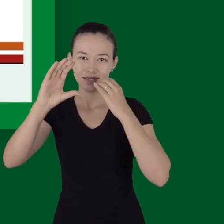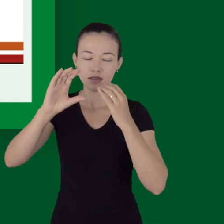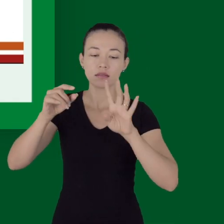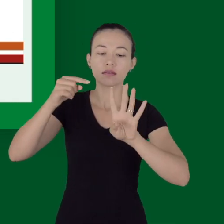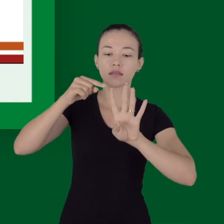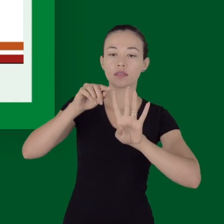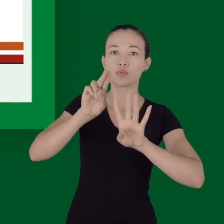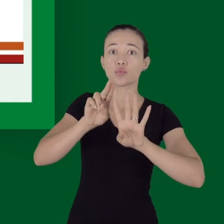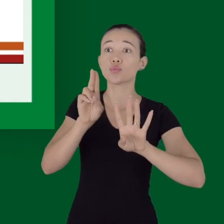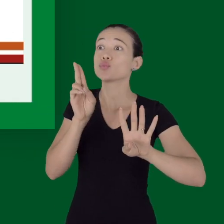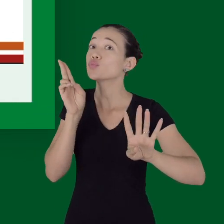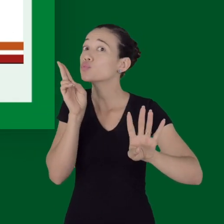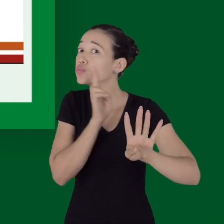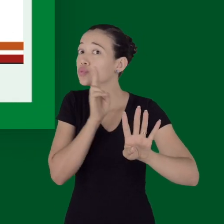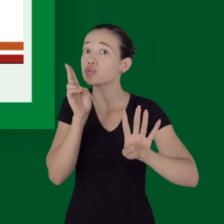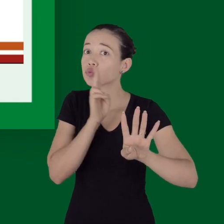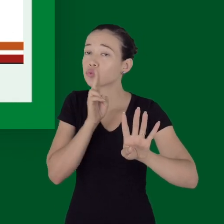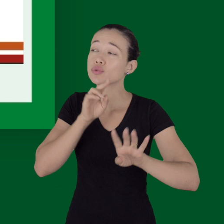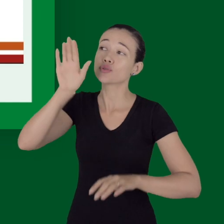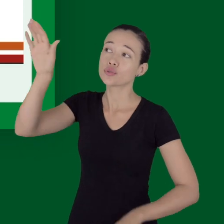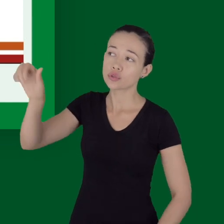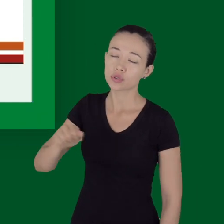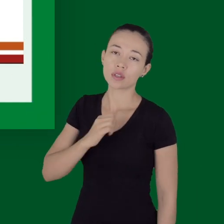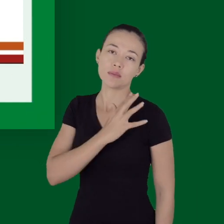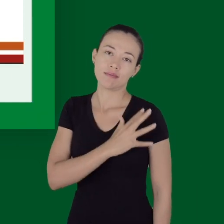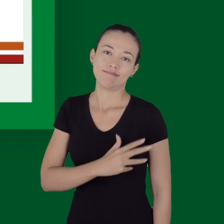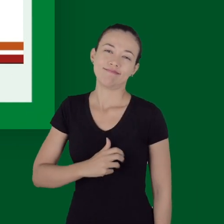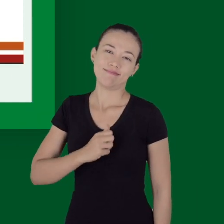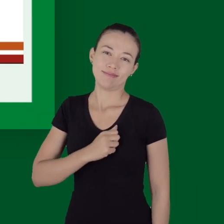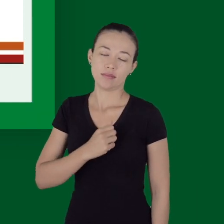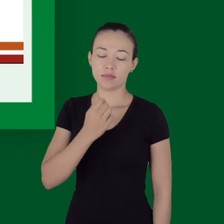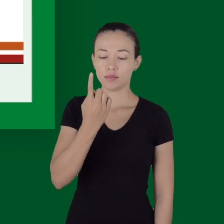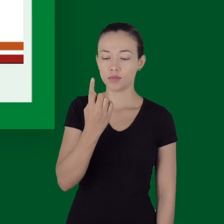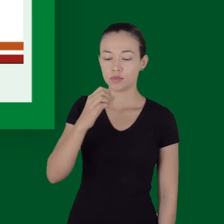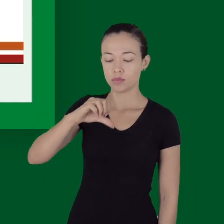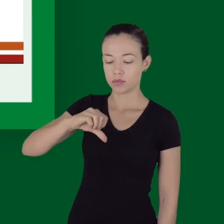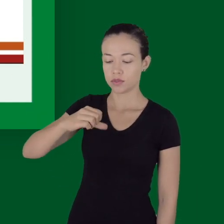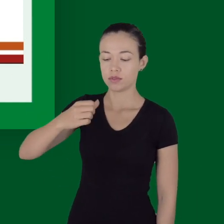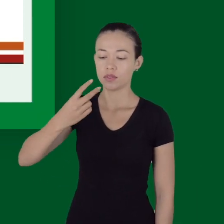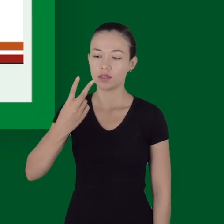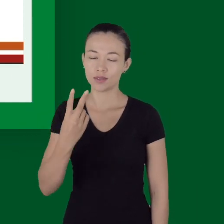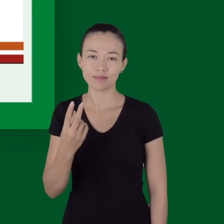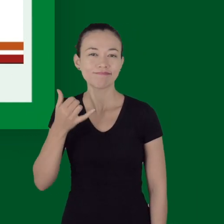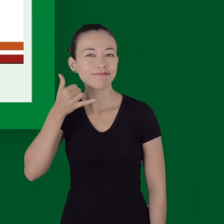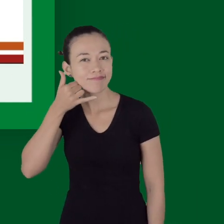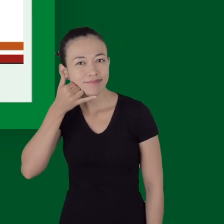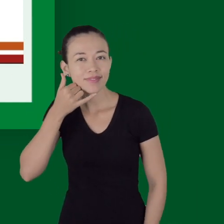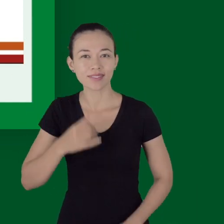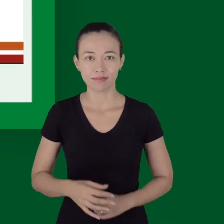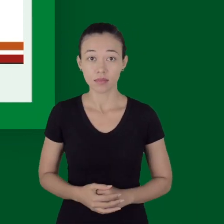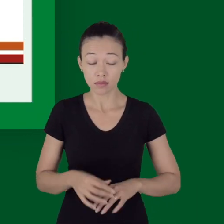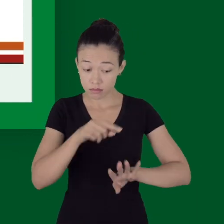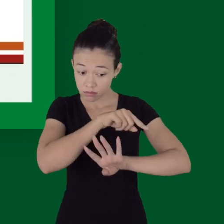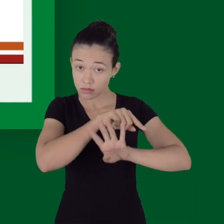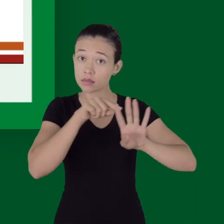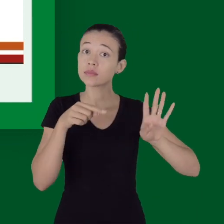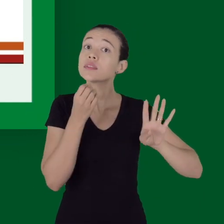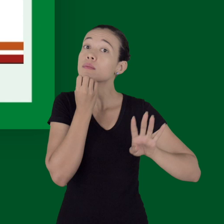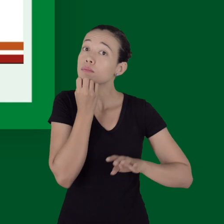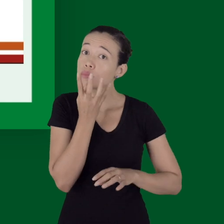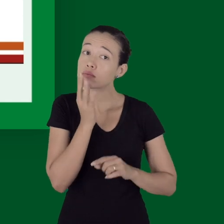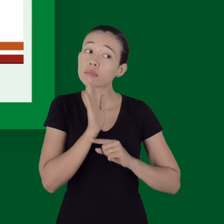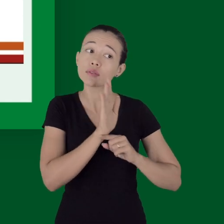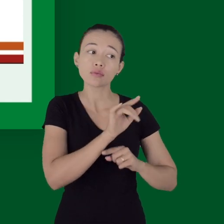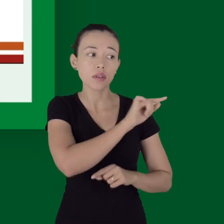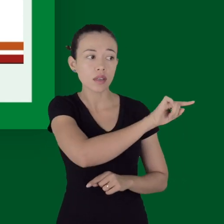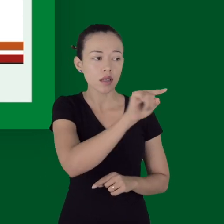para ligar para o SAMU 92. Então, essa é uma atividade educativa bem importante aí para a população fazer o diagnóstico. E até para nossas equipes